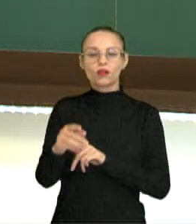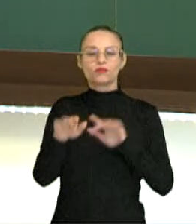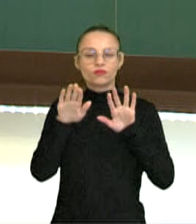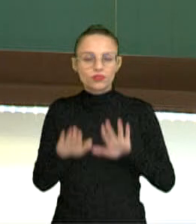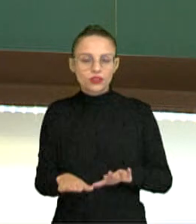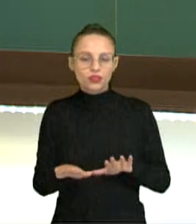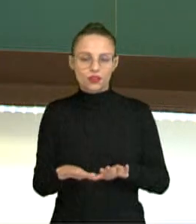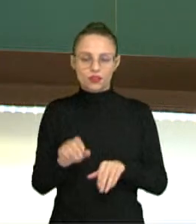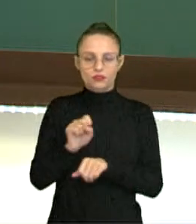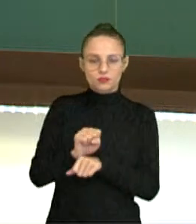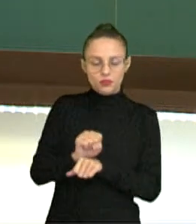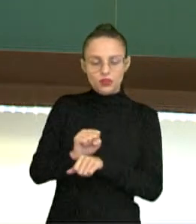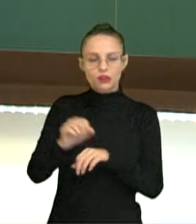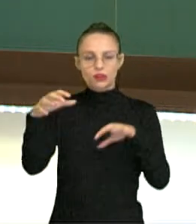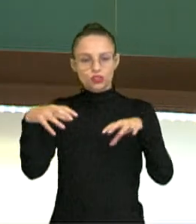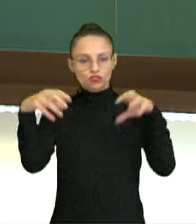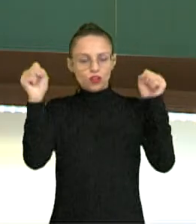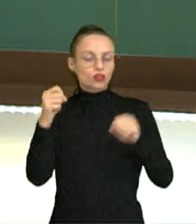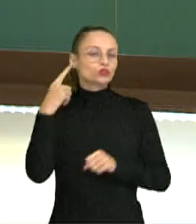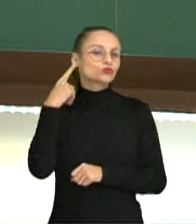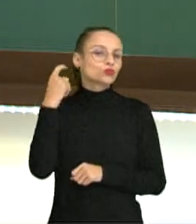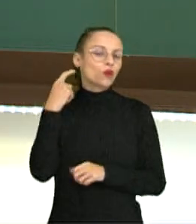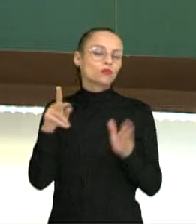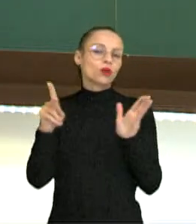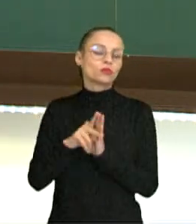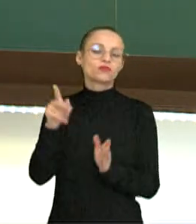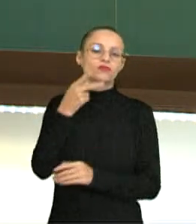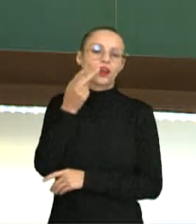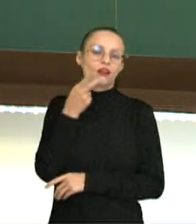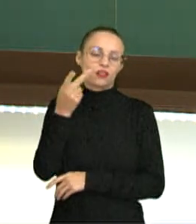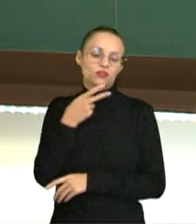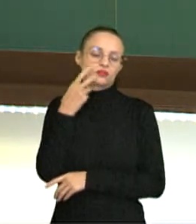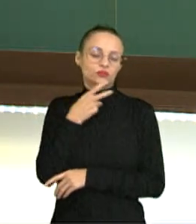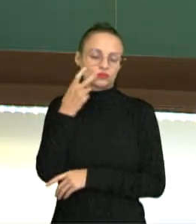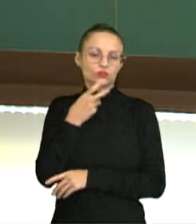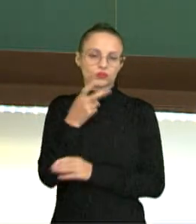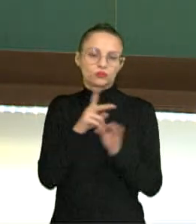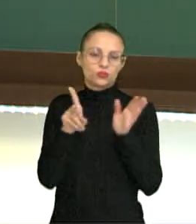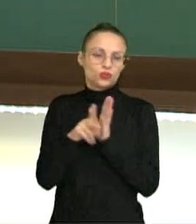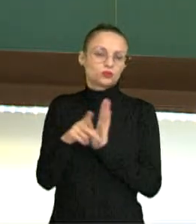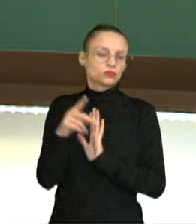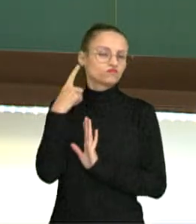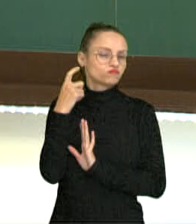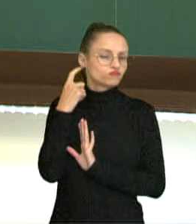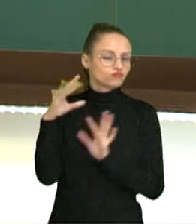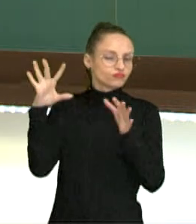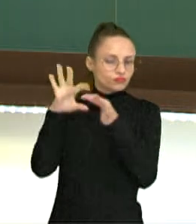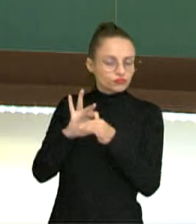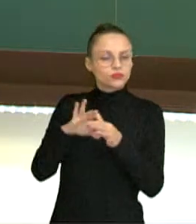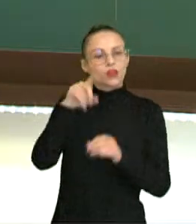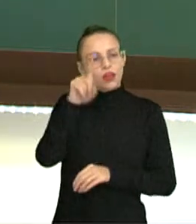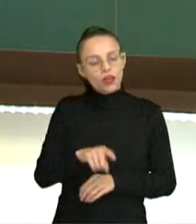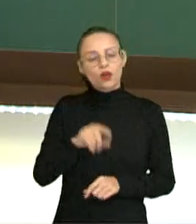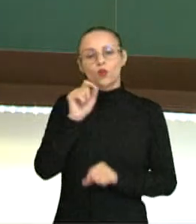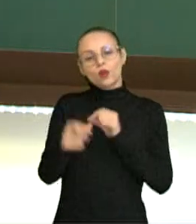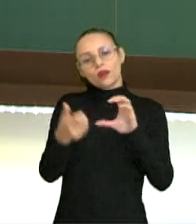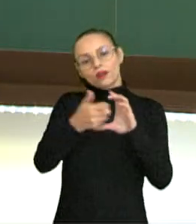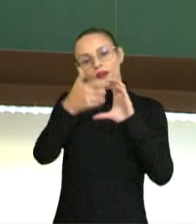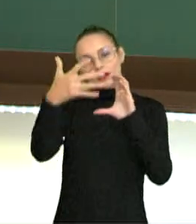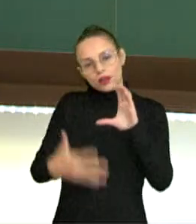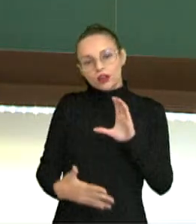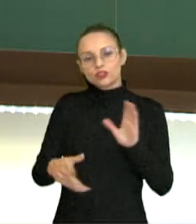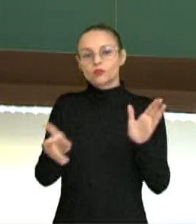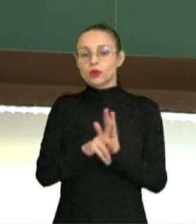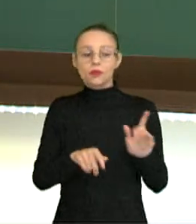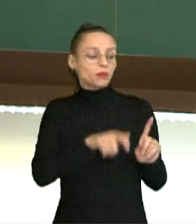esperar, estiar. E esses sons da fala, essa oralidade presente, constrói a caracterização